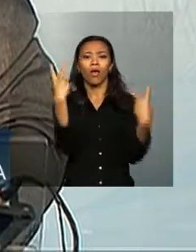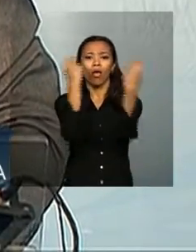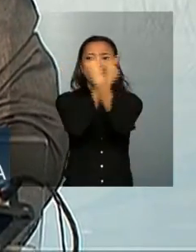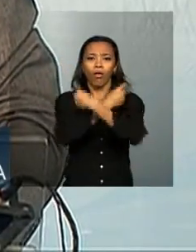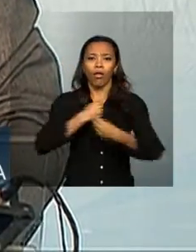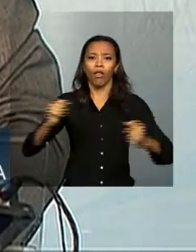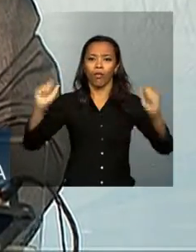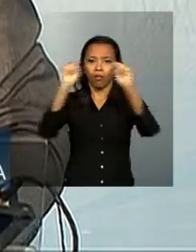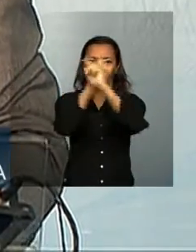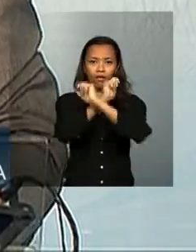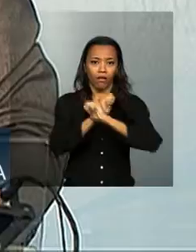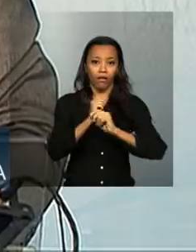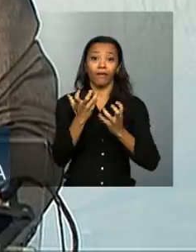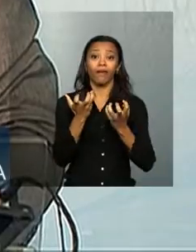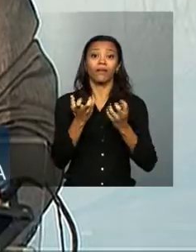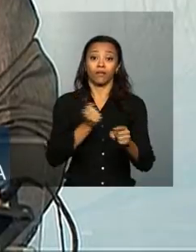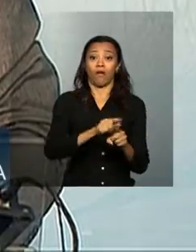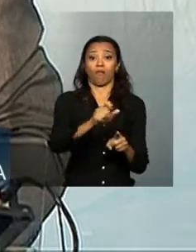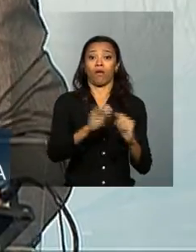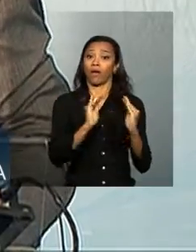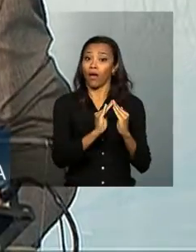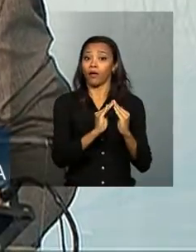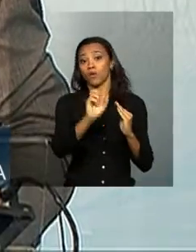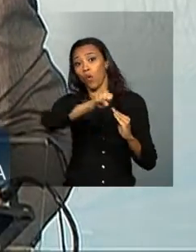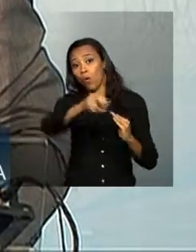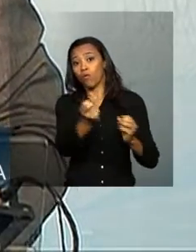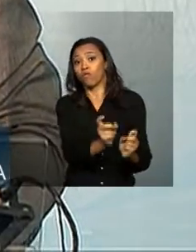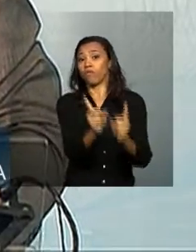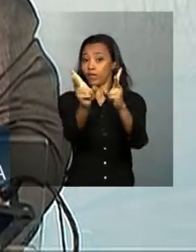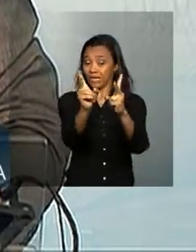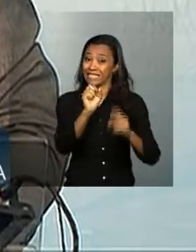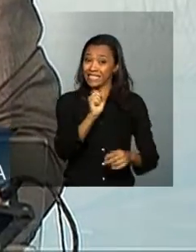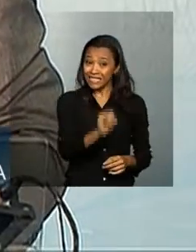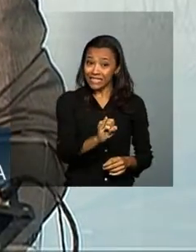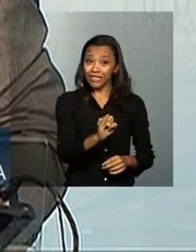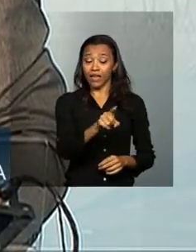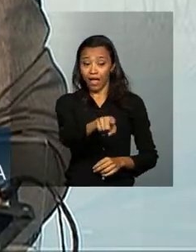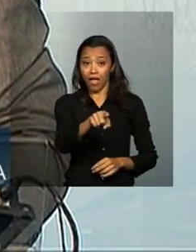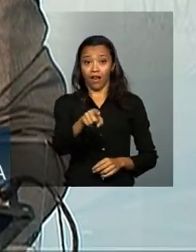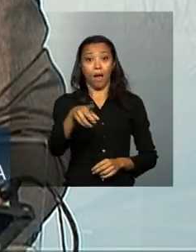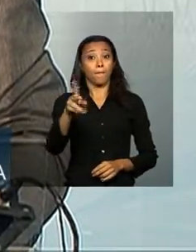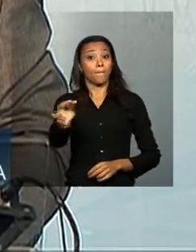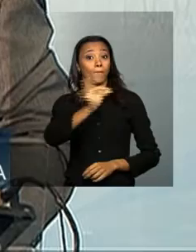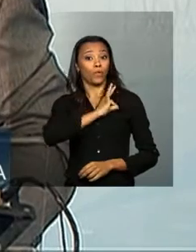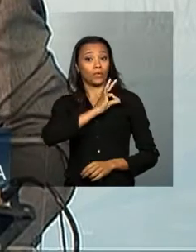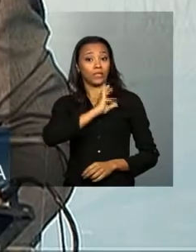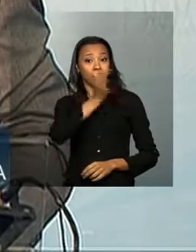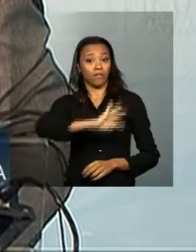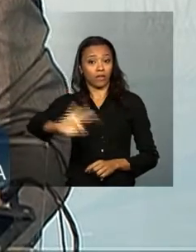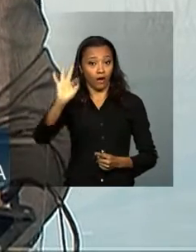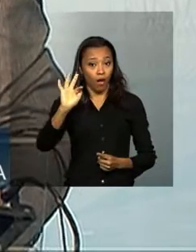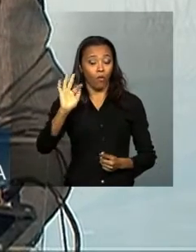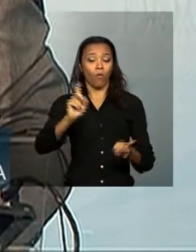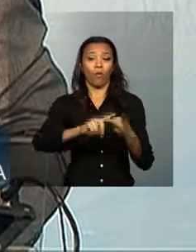de vender ou alugar. Porque isso, se isso cair no ouvido da Polícia Federal, do